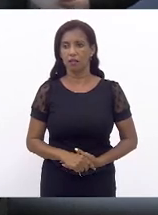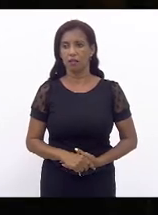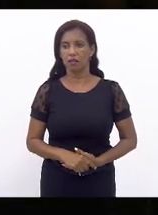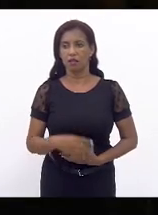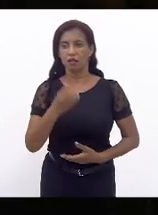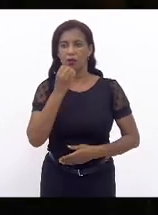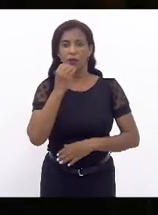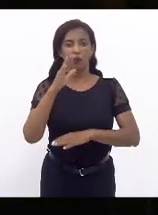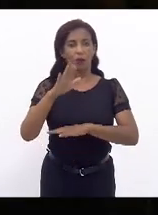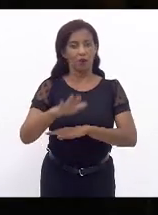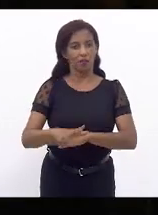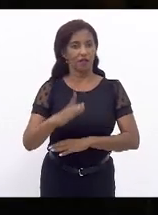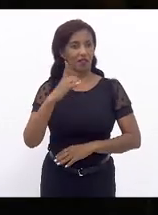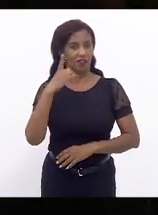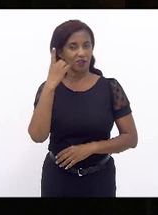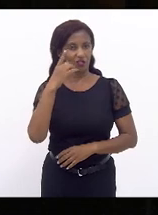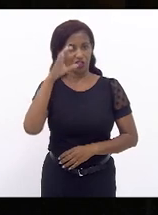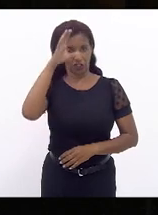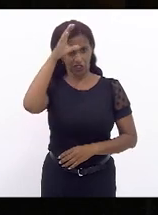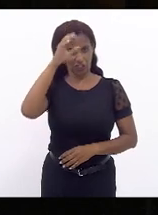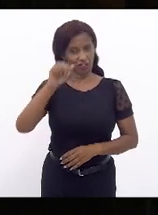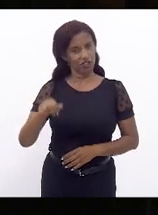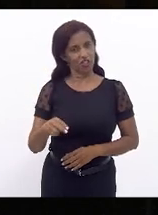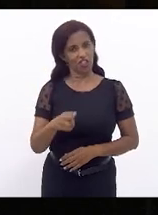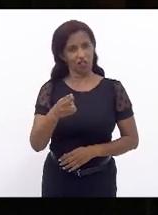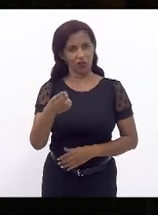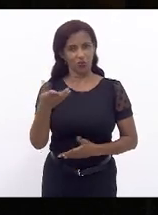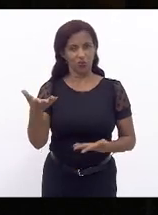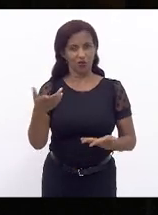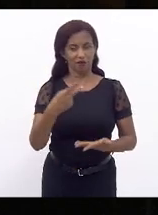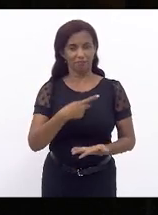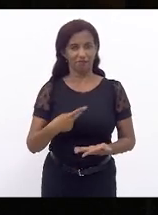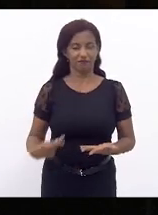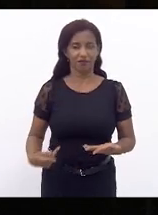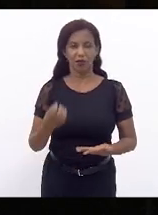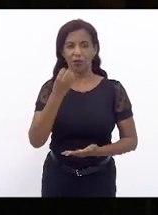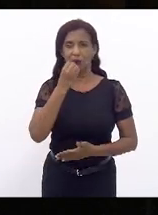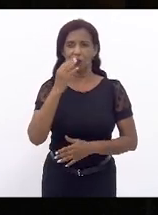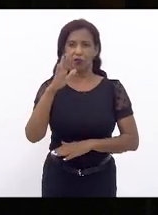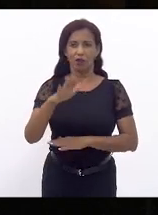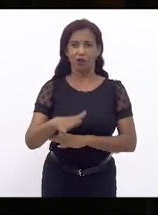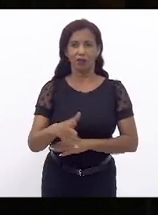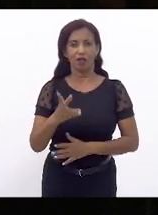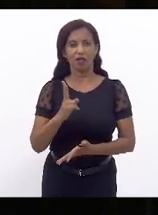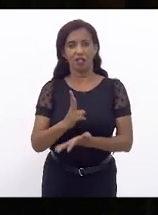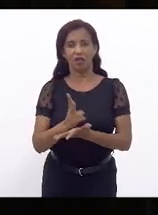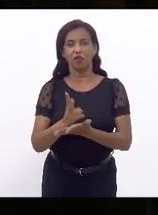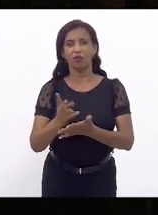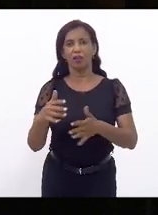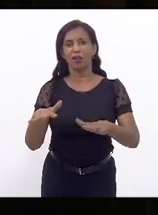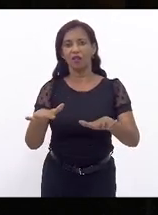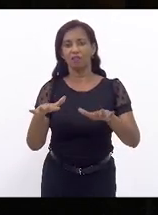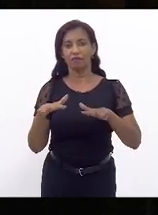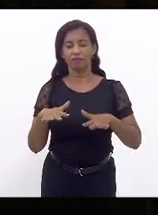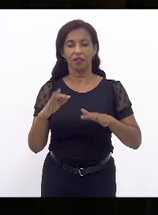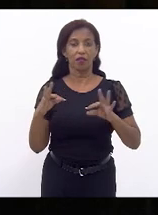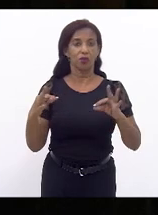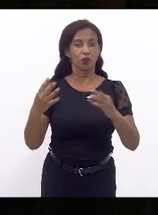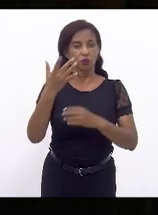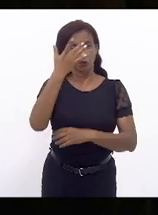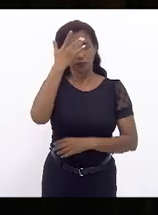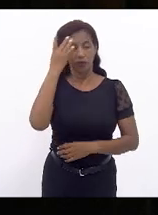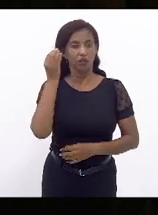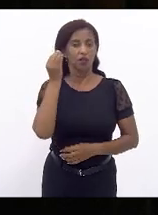Boa tarde, deputada Tia Ju, que está presidindo essa sessão. Boa tarde, deputados que ainda estão aqui no plenário, a todos que estão